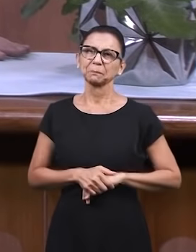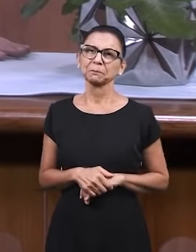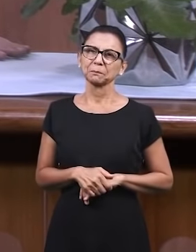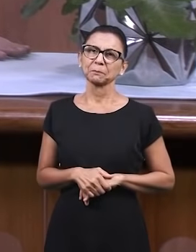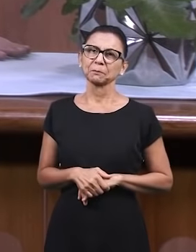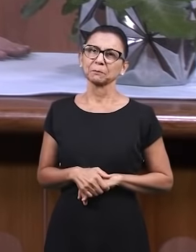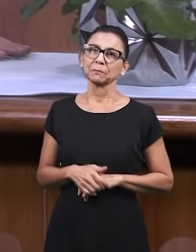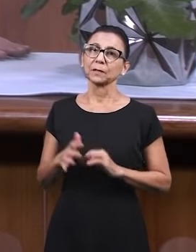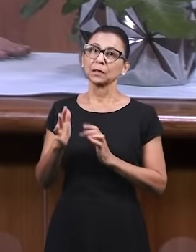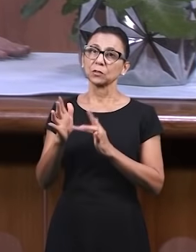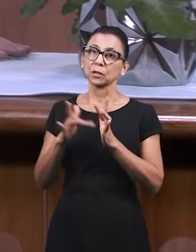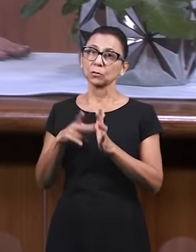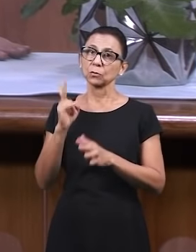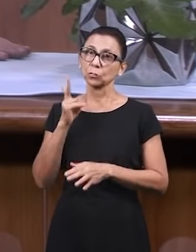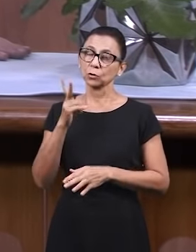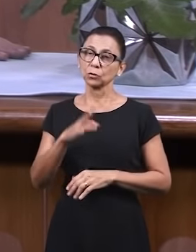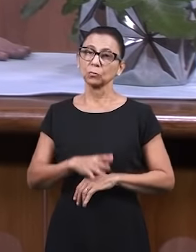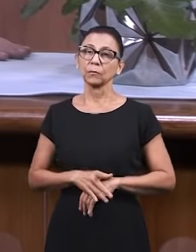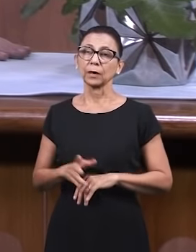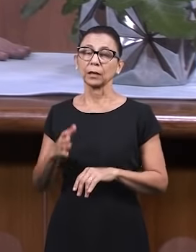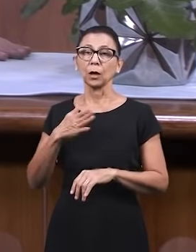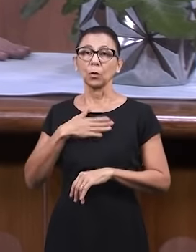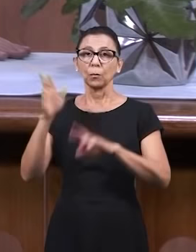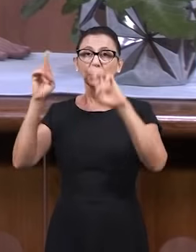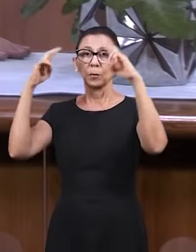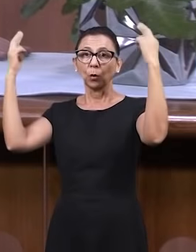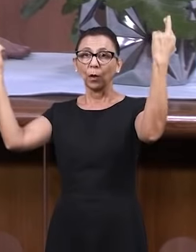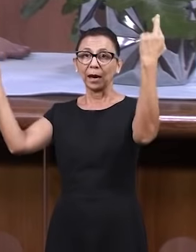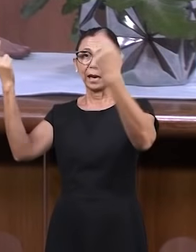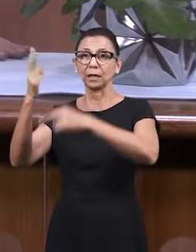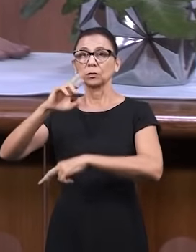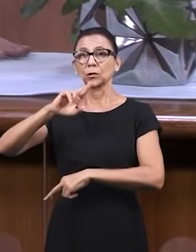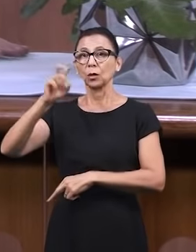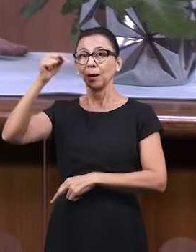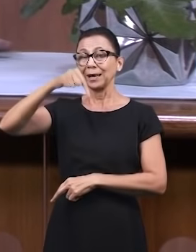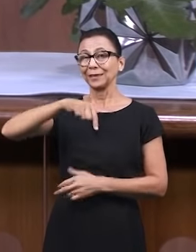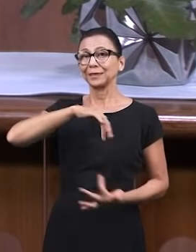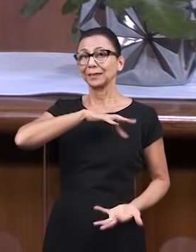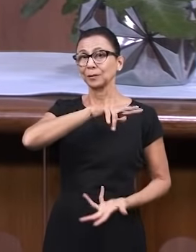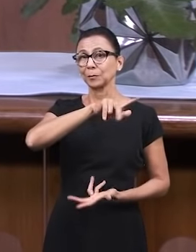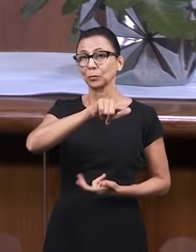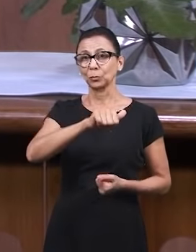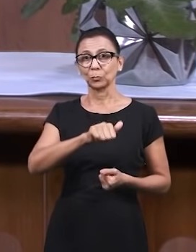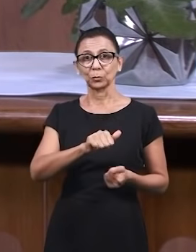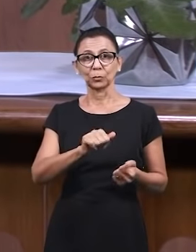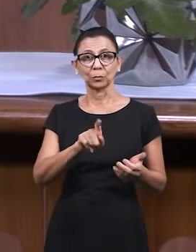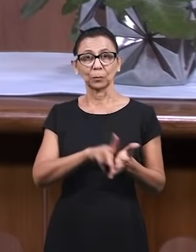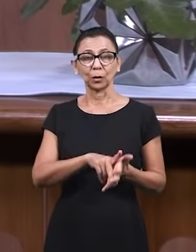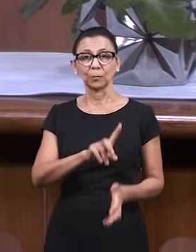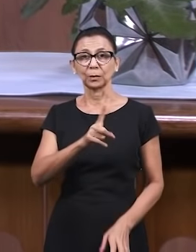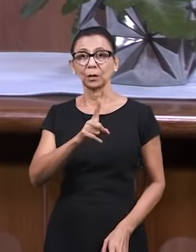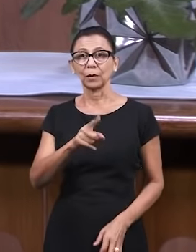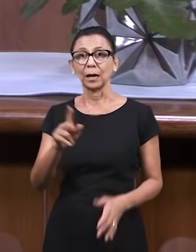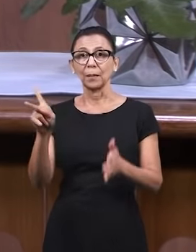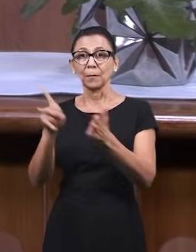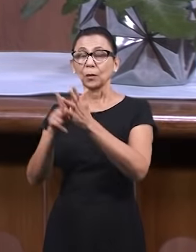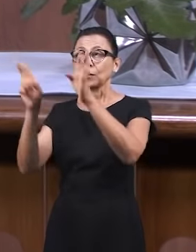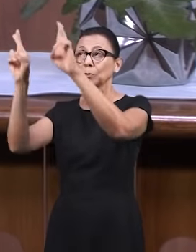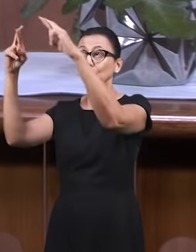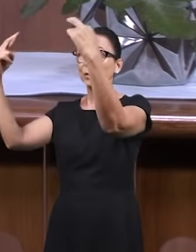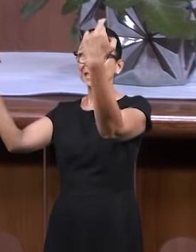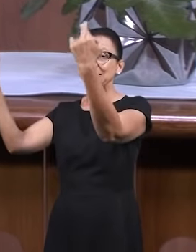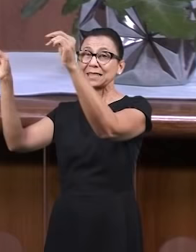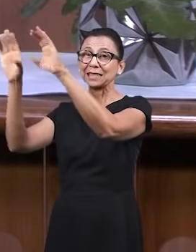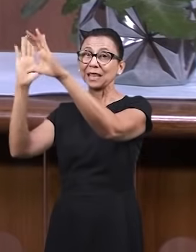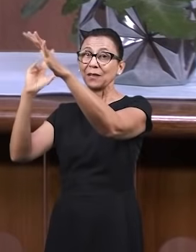E o Senhor Jesus disse: o meu reino não é deste mundo, o meu reino é eterno. Então, quando o Senhor fala das coisas do